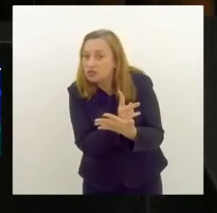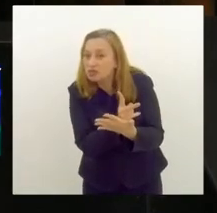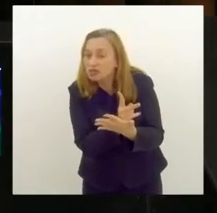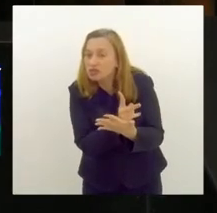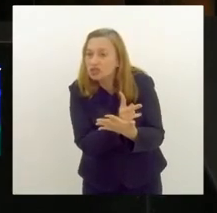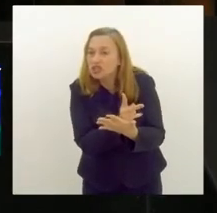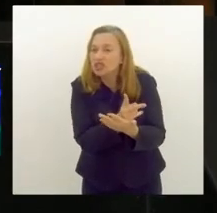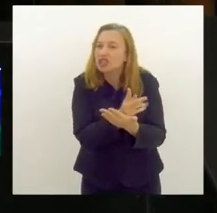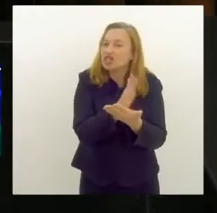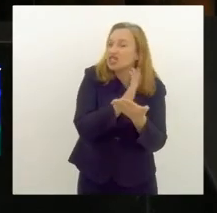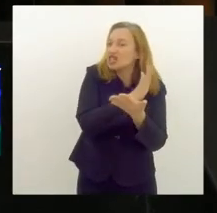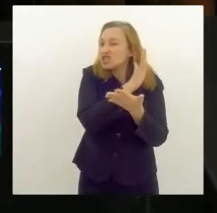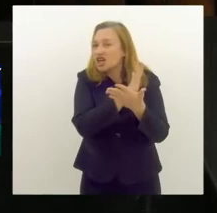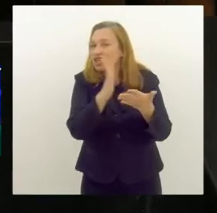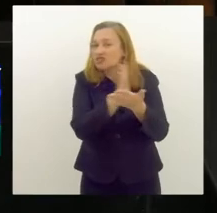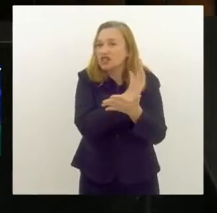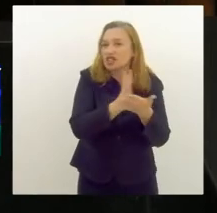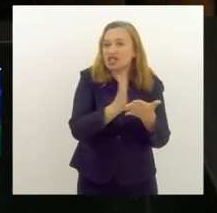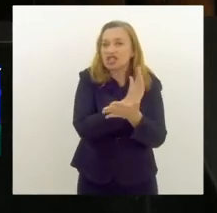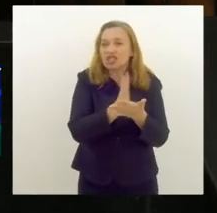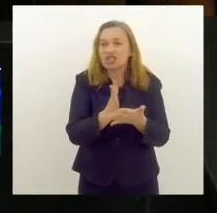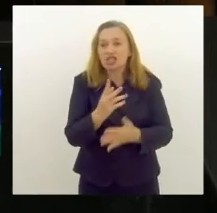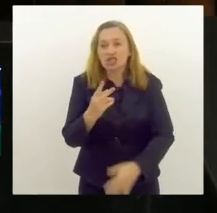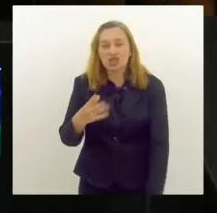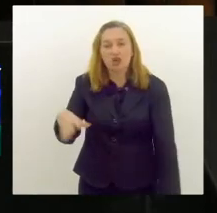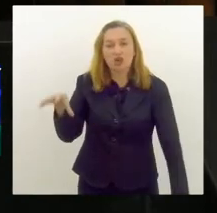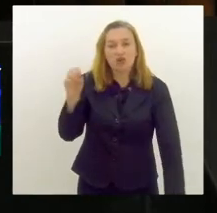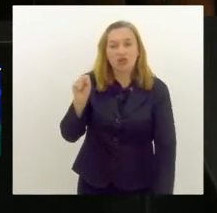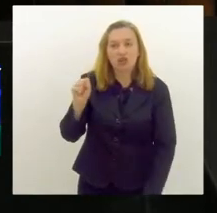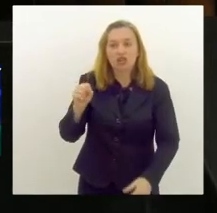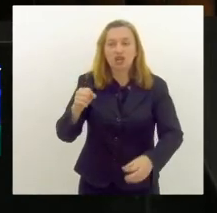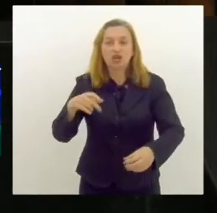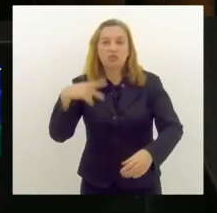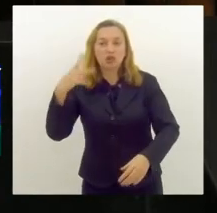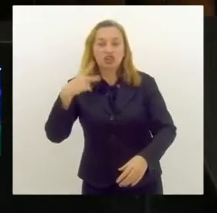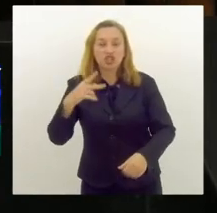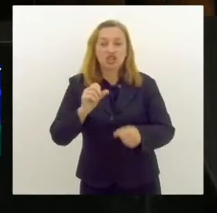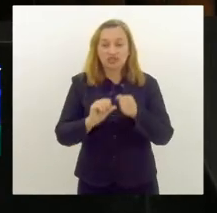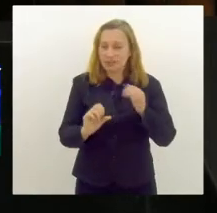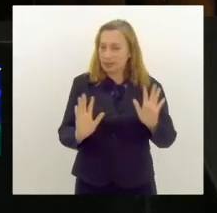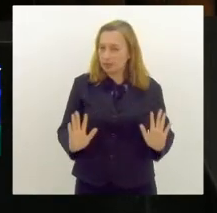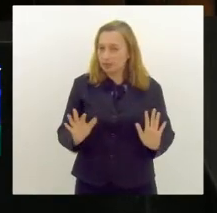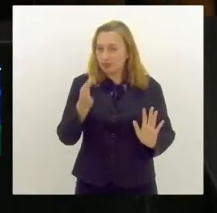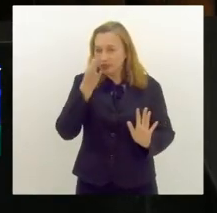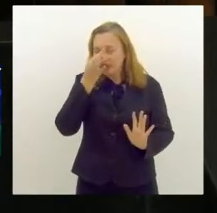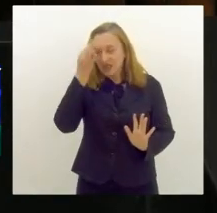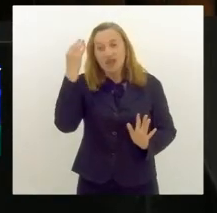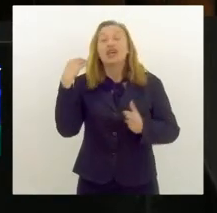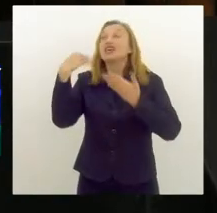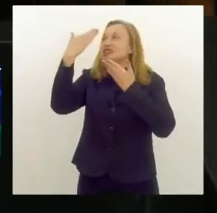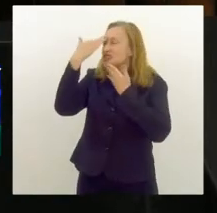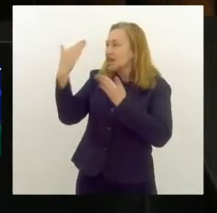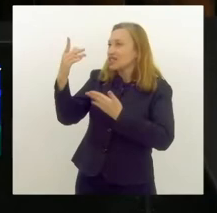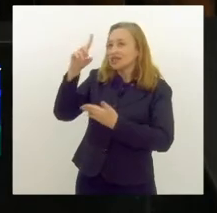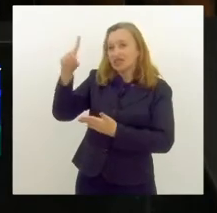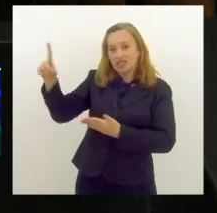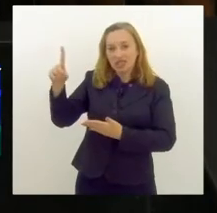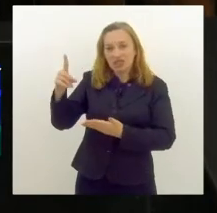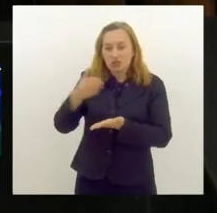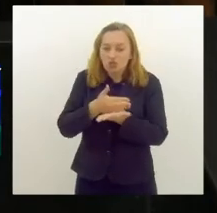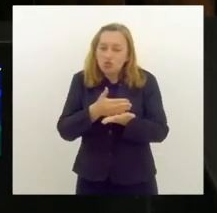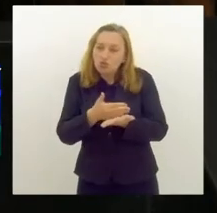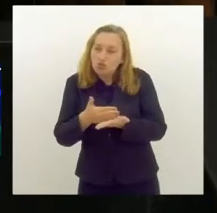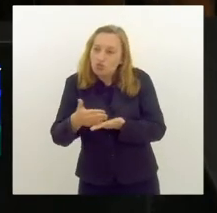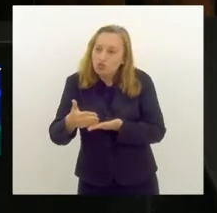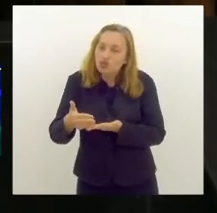e muitas vezes eu escutava que estávamos fazendo politicagem. Mas, graças a Deus, o decorrer da